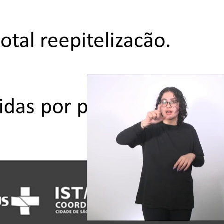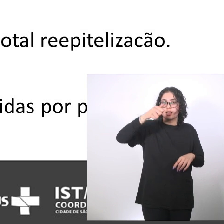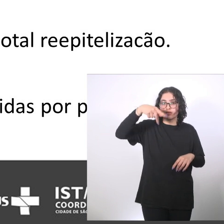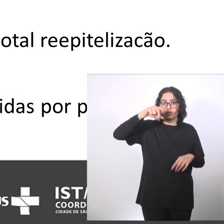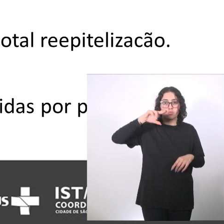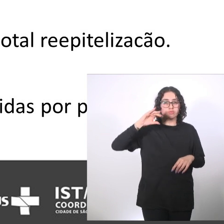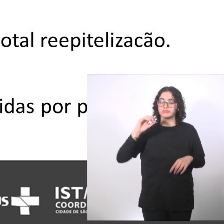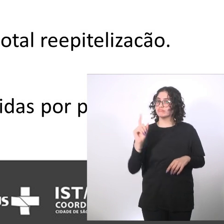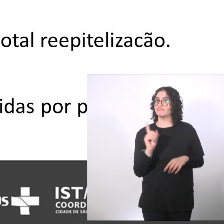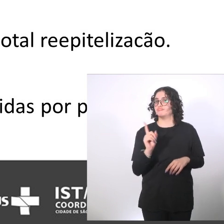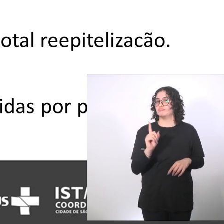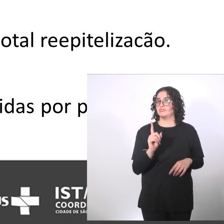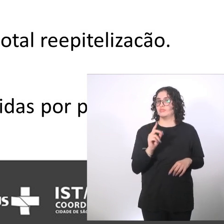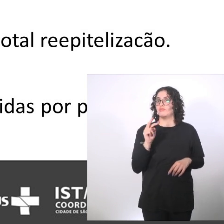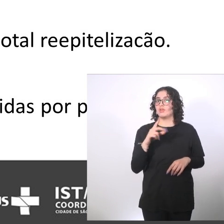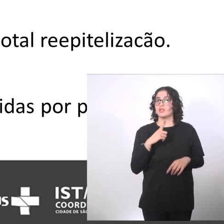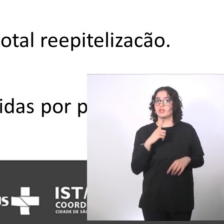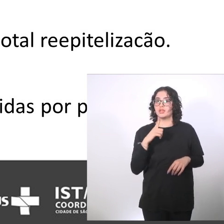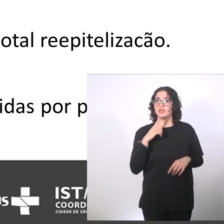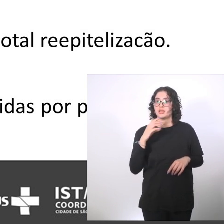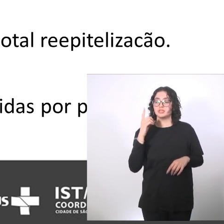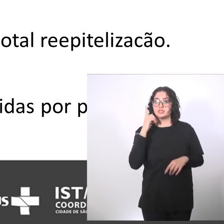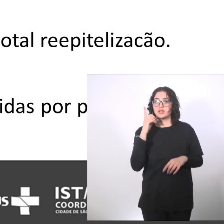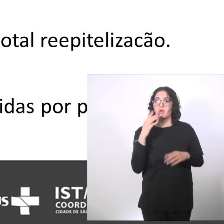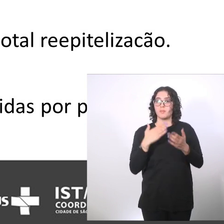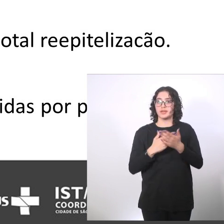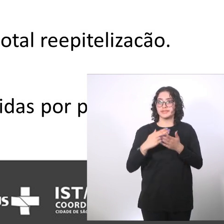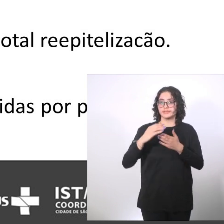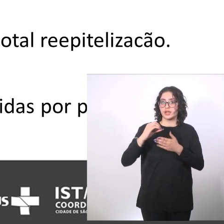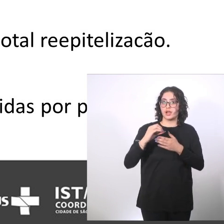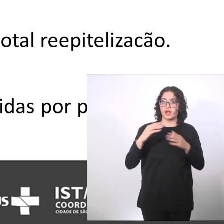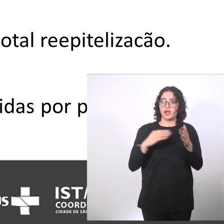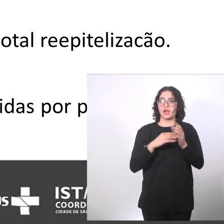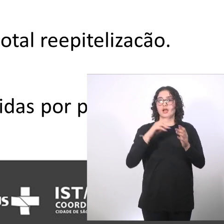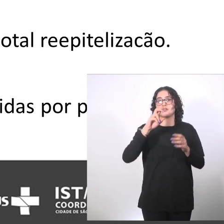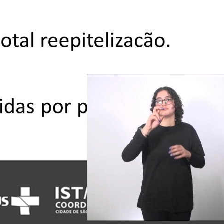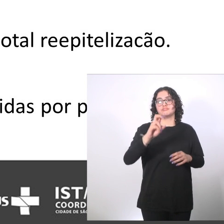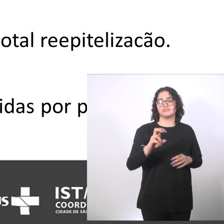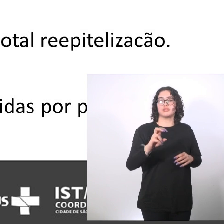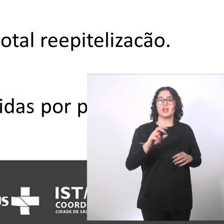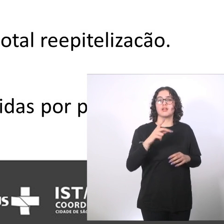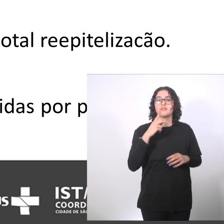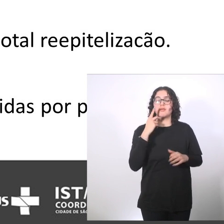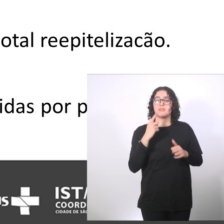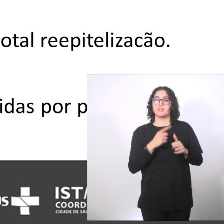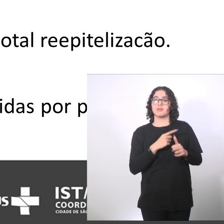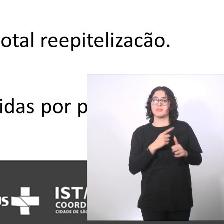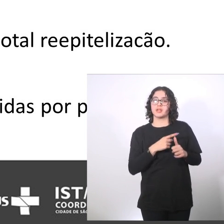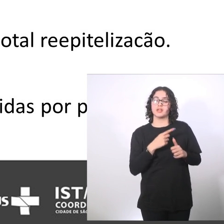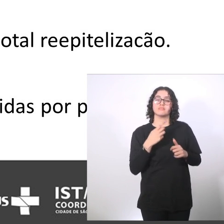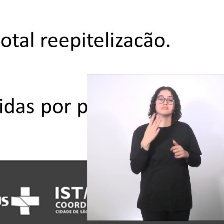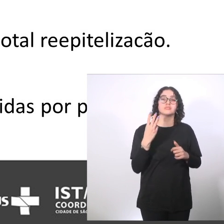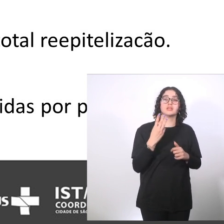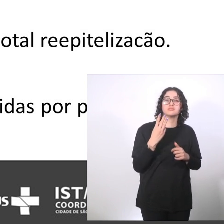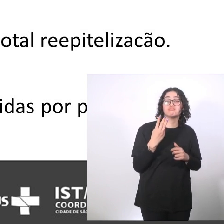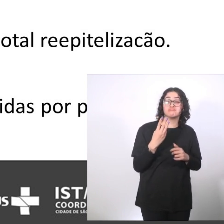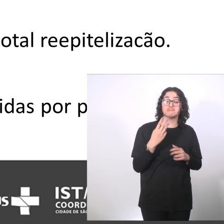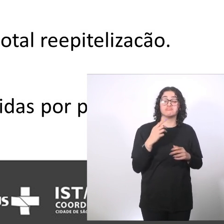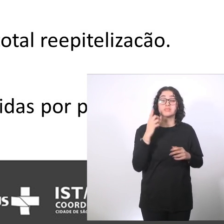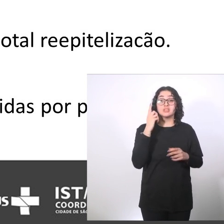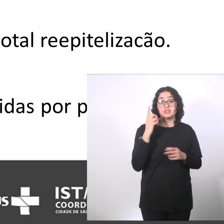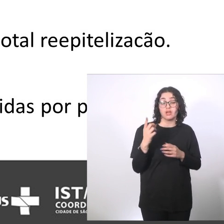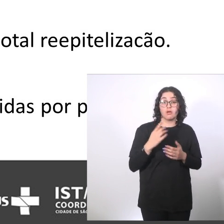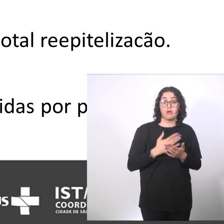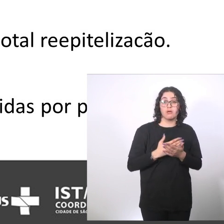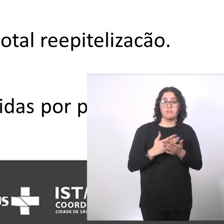Esses sintomas vão do dia 0 até o dia 5. Mais ou menos entre o 1º e o 3º dia, começam a